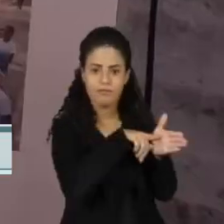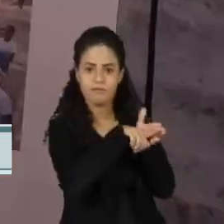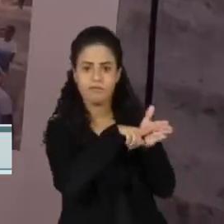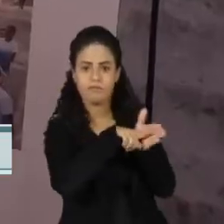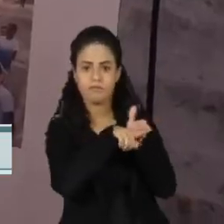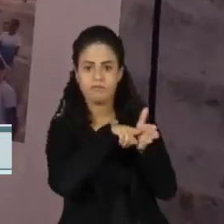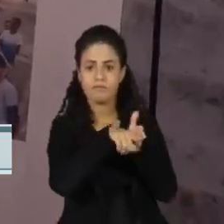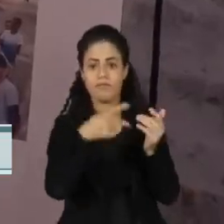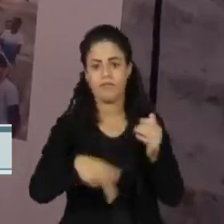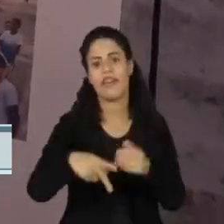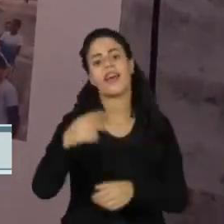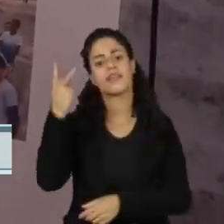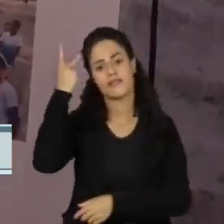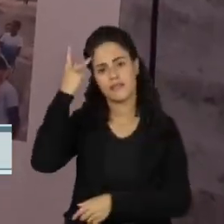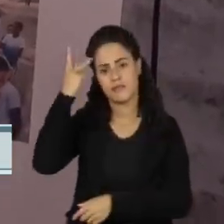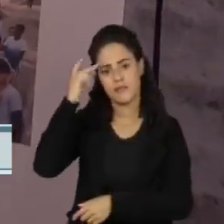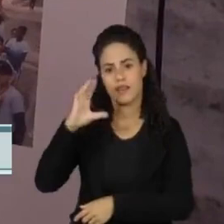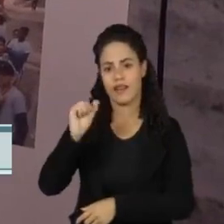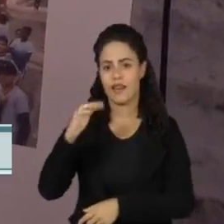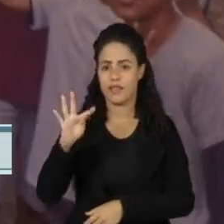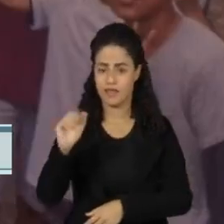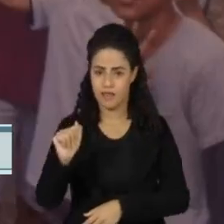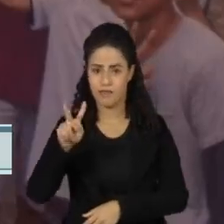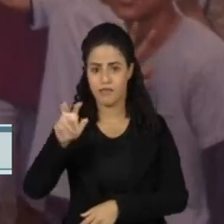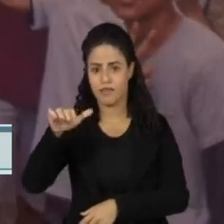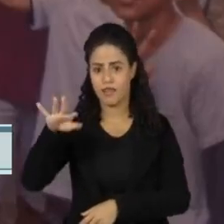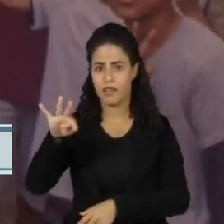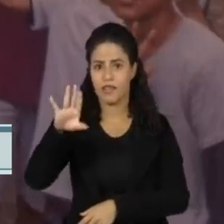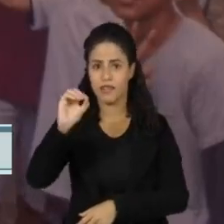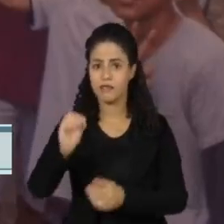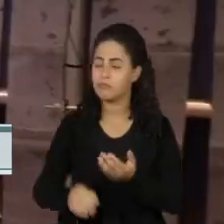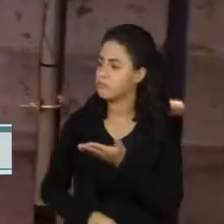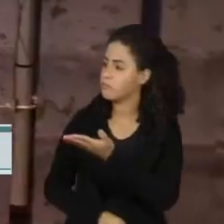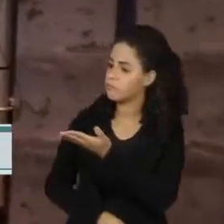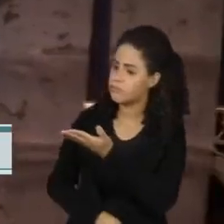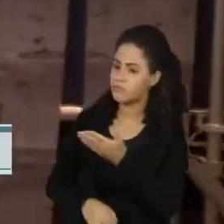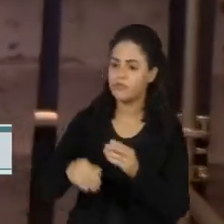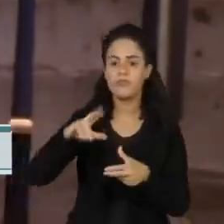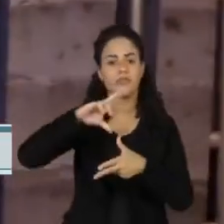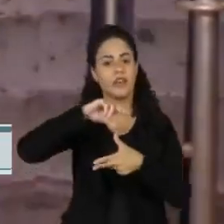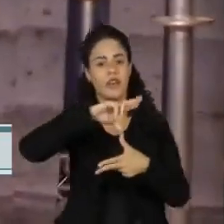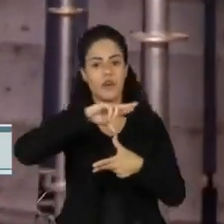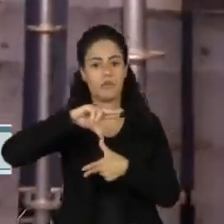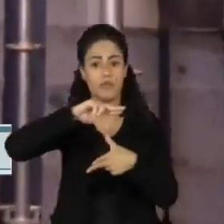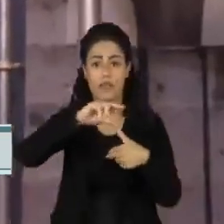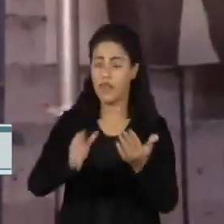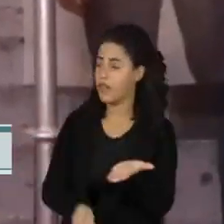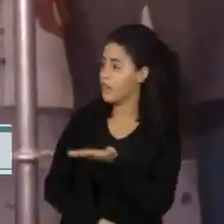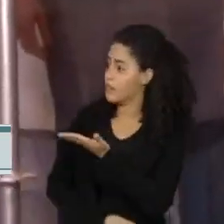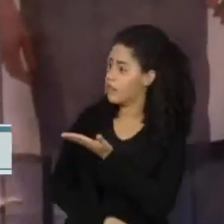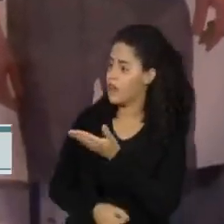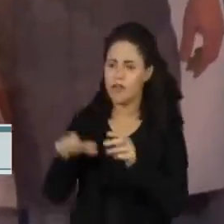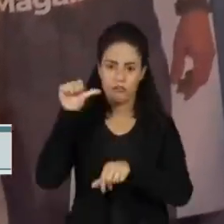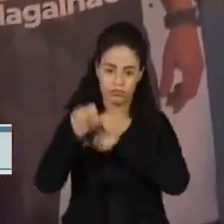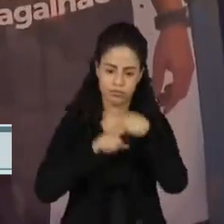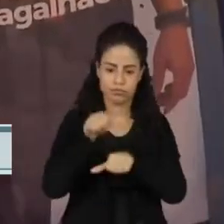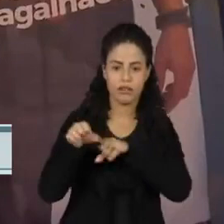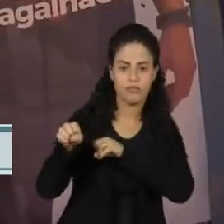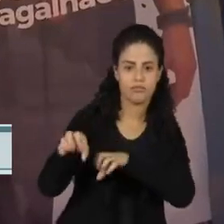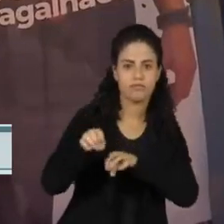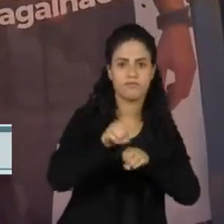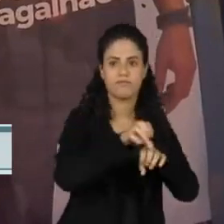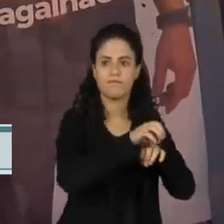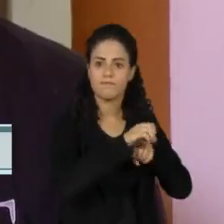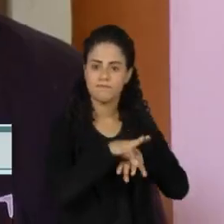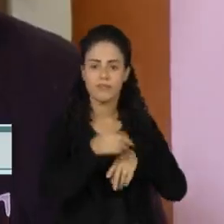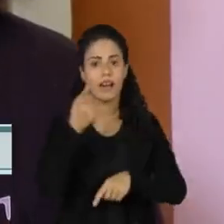Paulo. A exposição celebra os 10 anos do Porvir, portal de informações sobre inovação em educação. A escola, ela